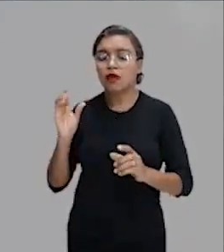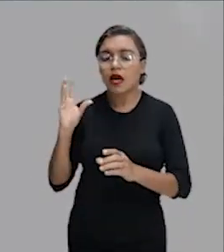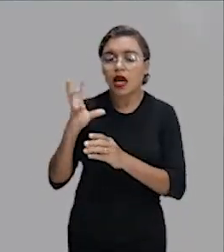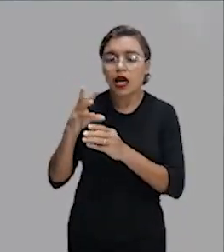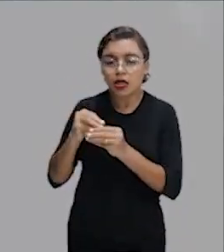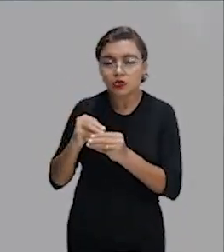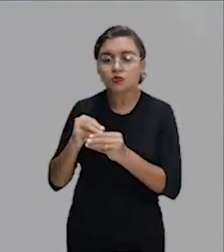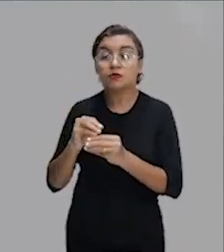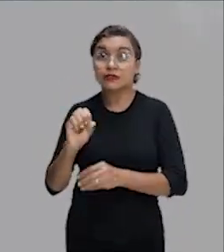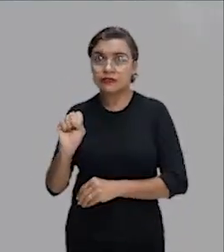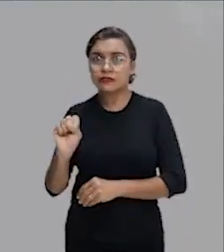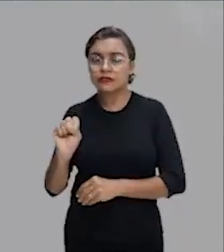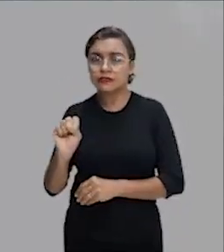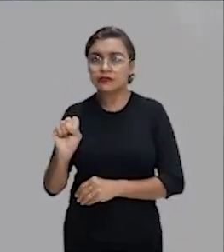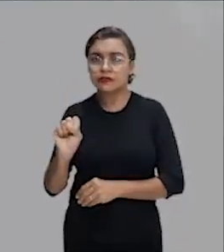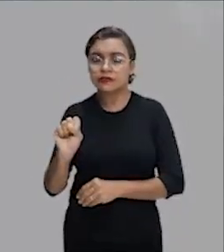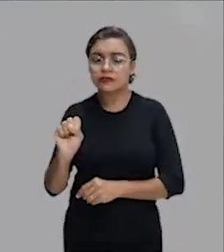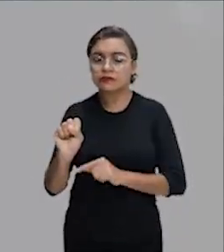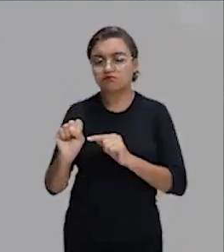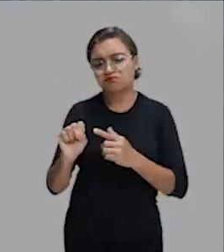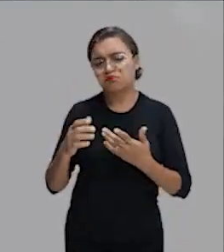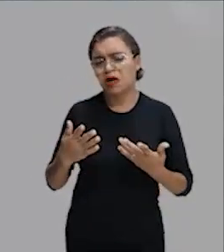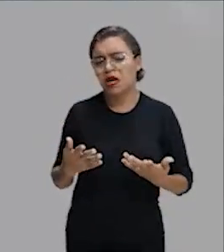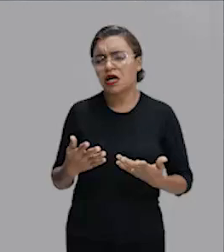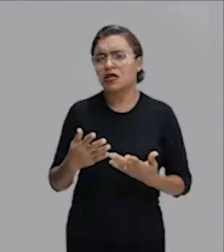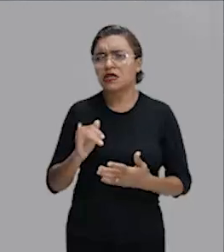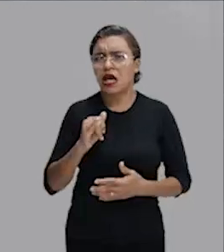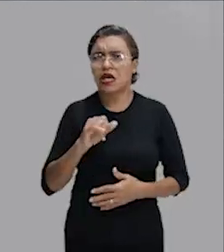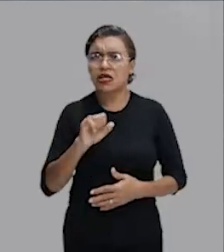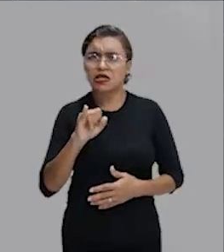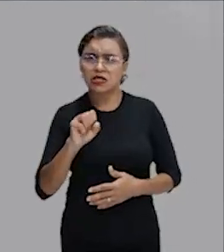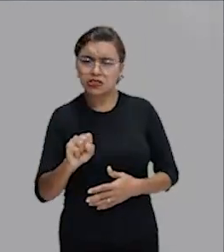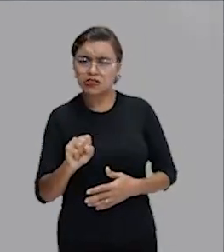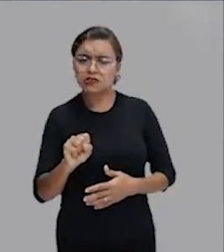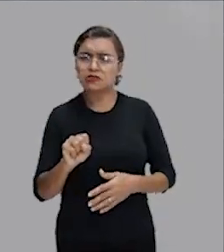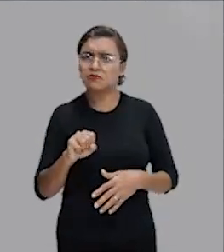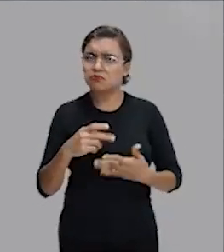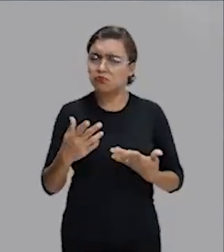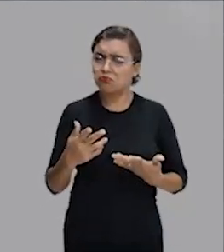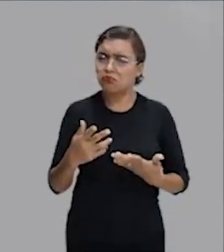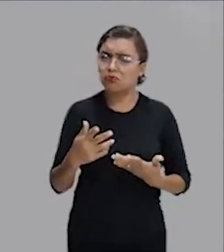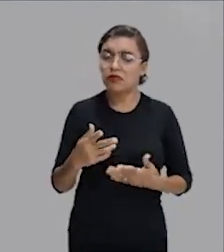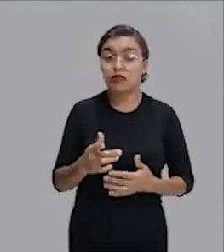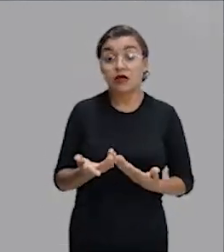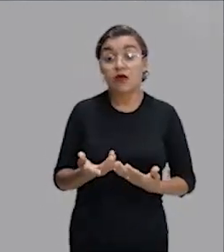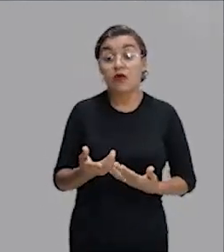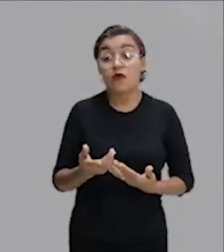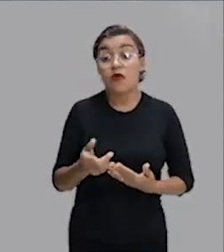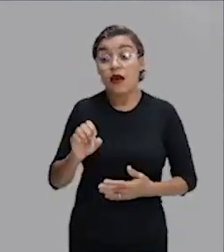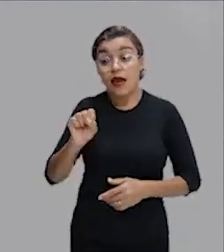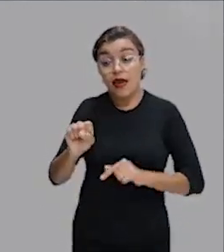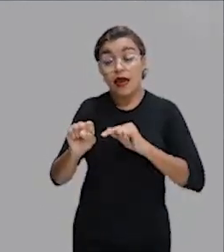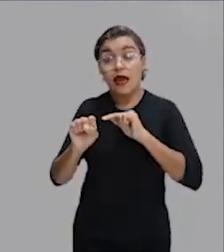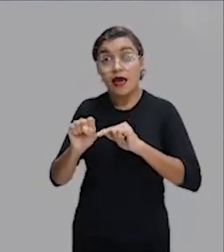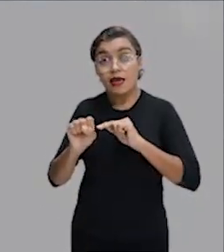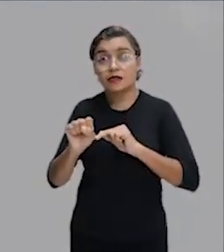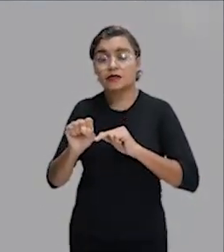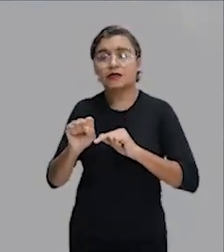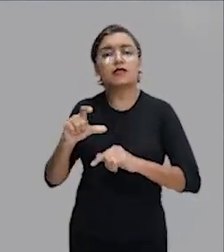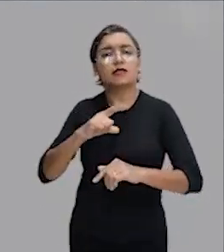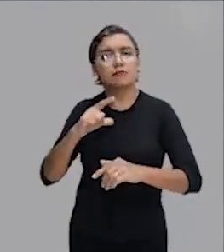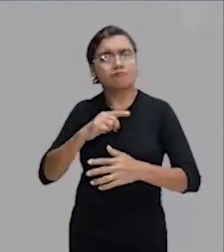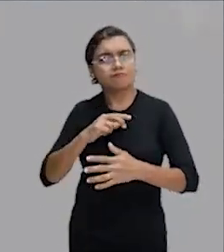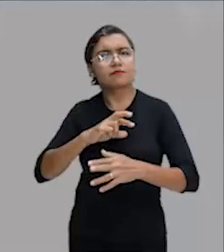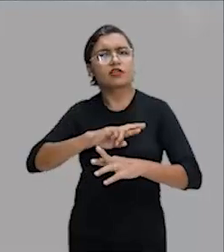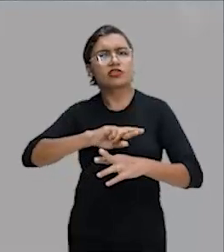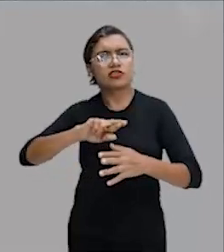mas apóstrofo S não é is? Sim, também. Apóstrofo S em inglês, ele acumula diferentes